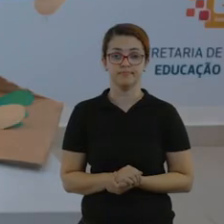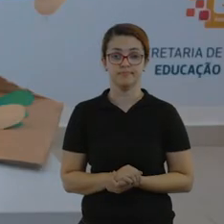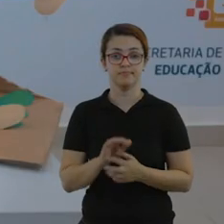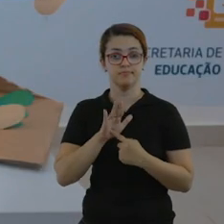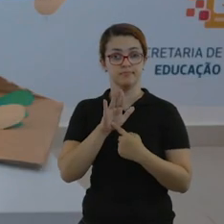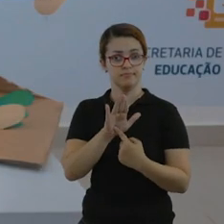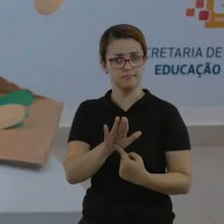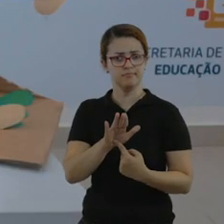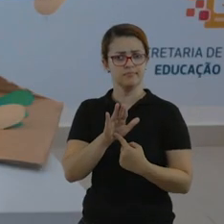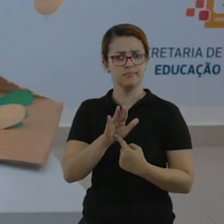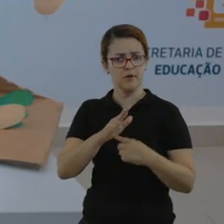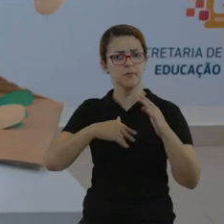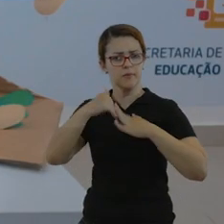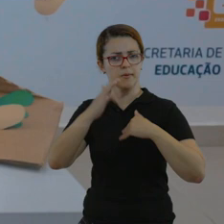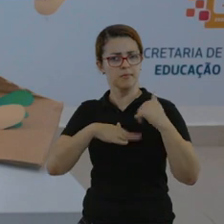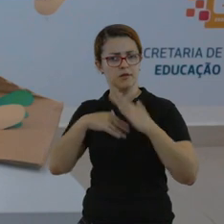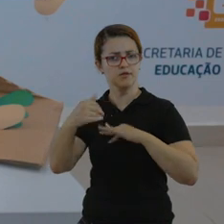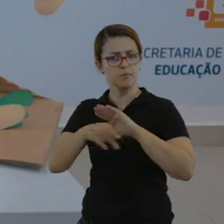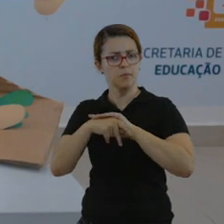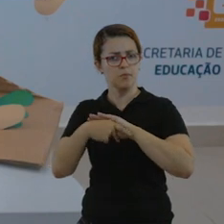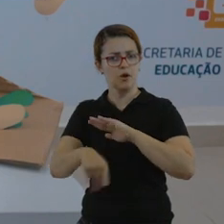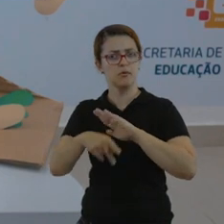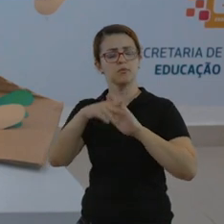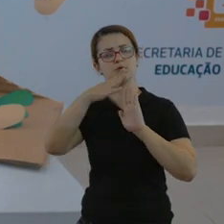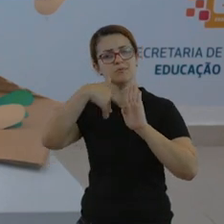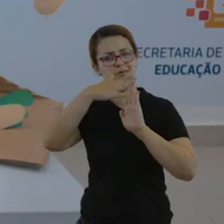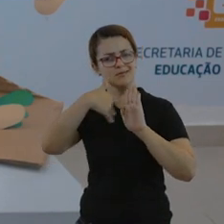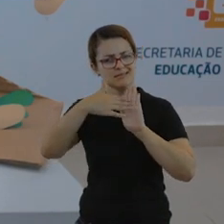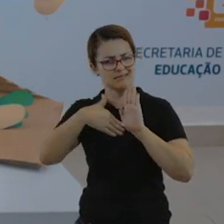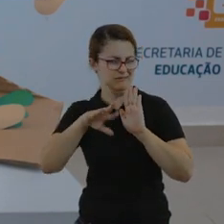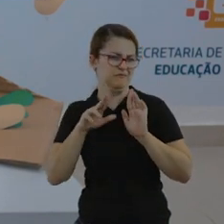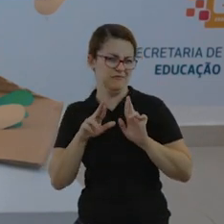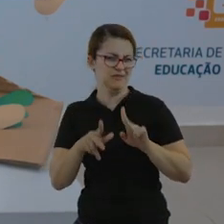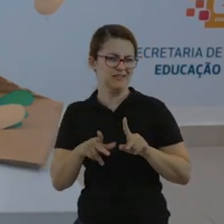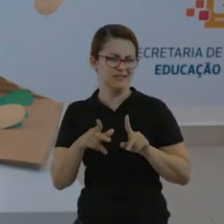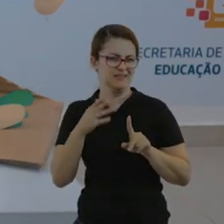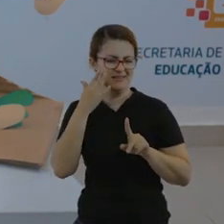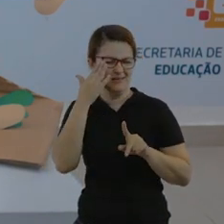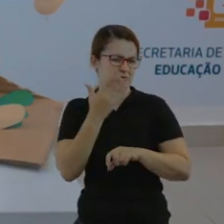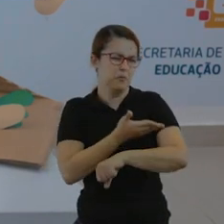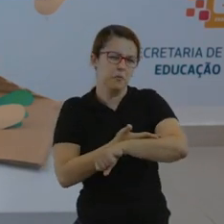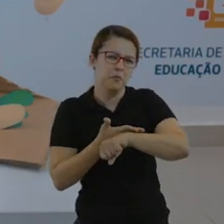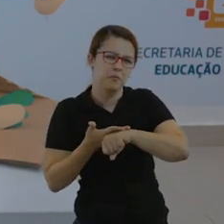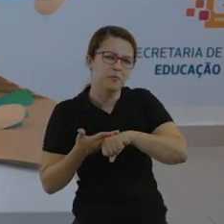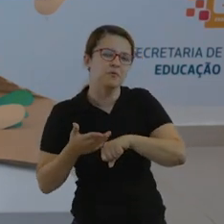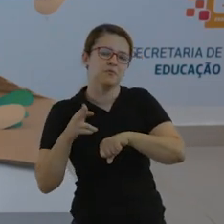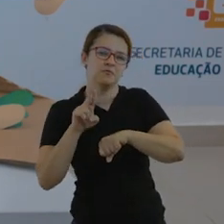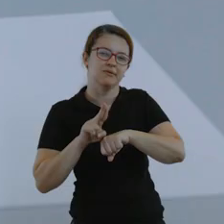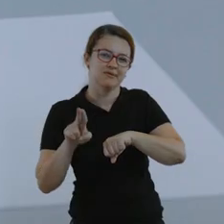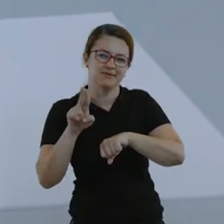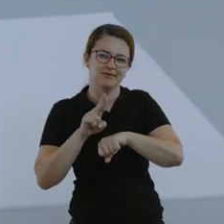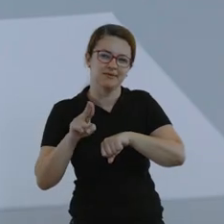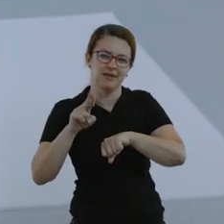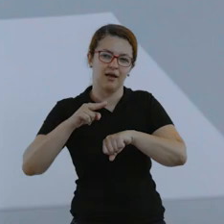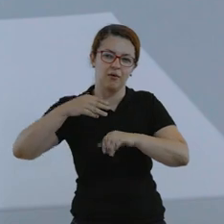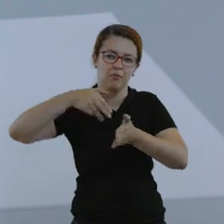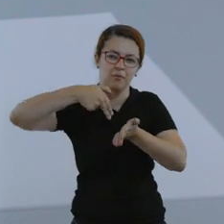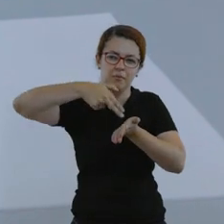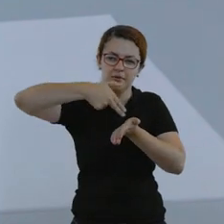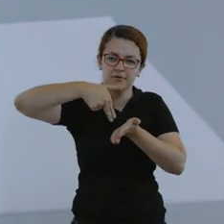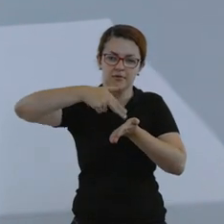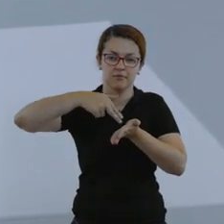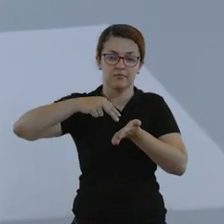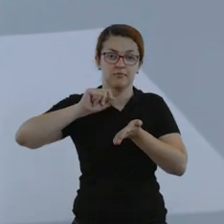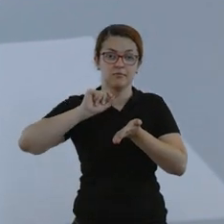aqui uma técnica de pintura um pouco diferente daquela que a gente está acostumado a fazer, que é só com o uso de pincel. Nós vamos usar